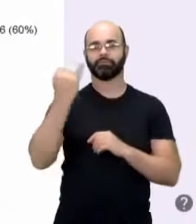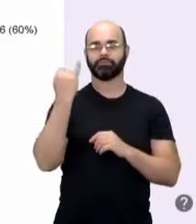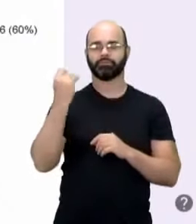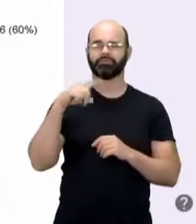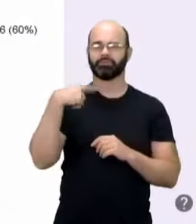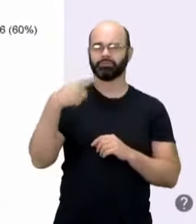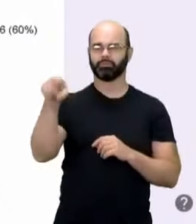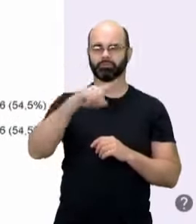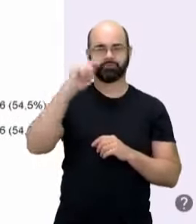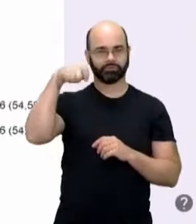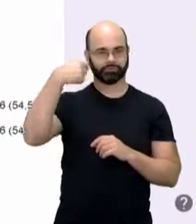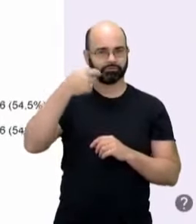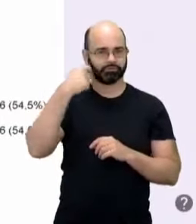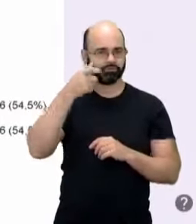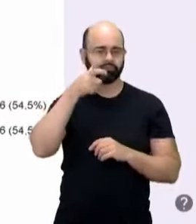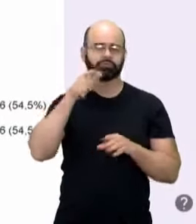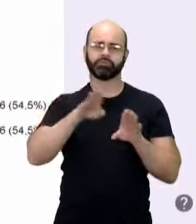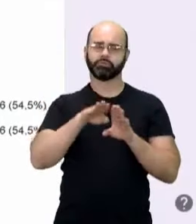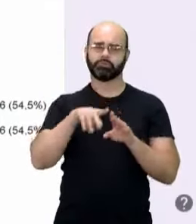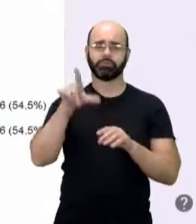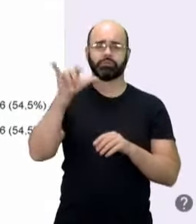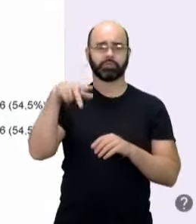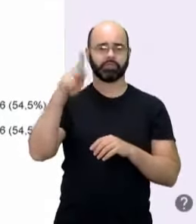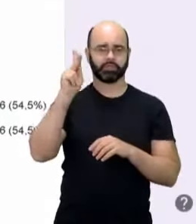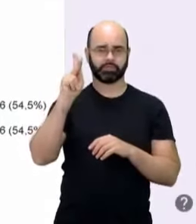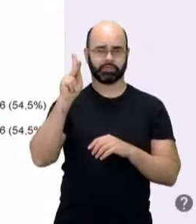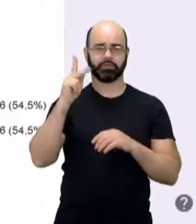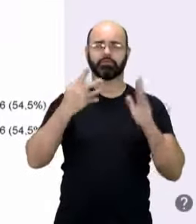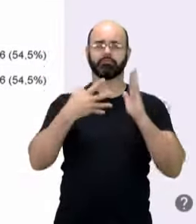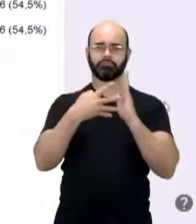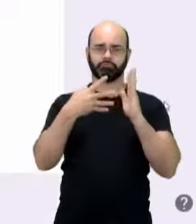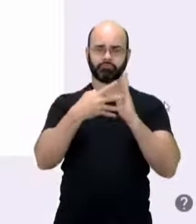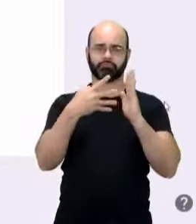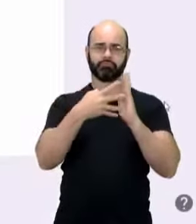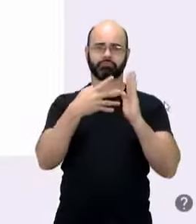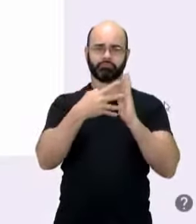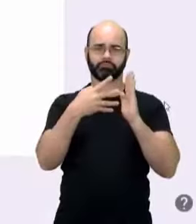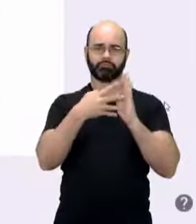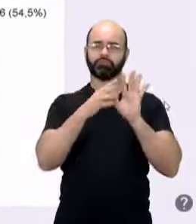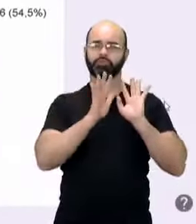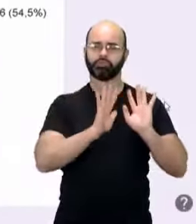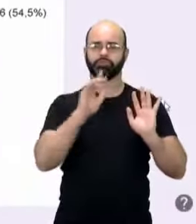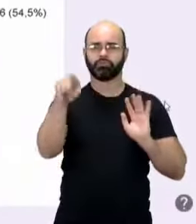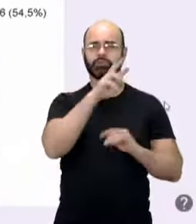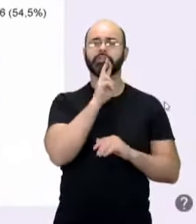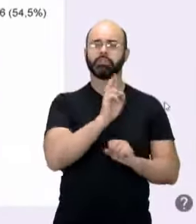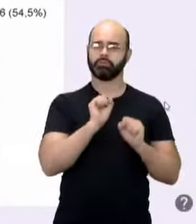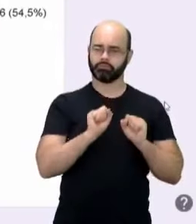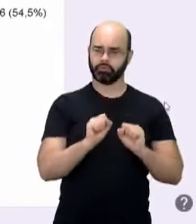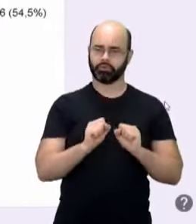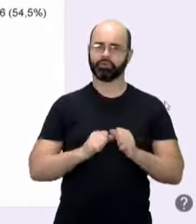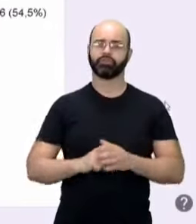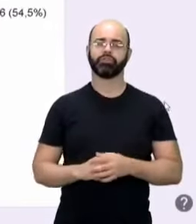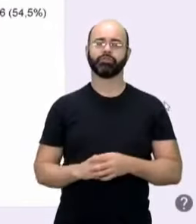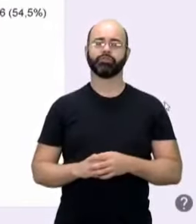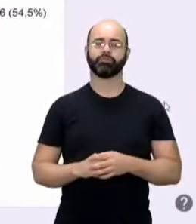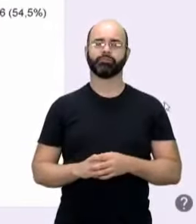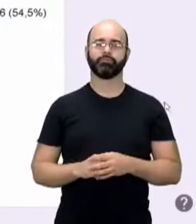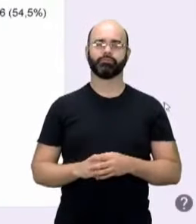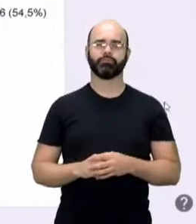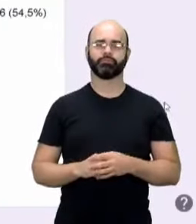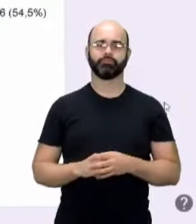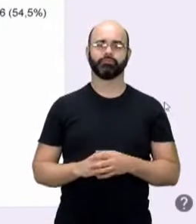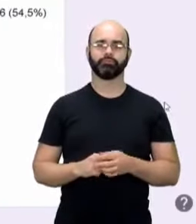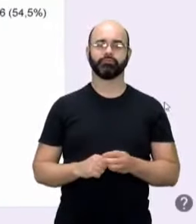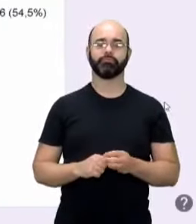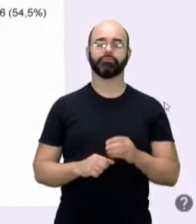esse vídeo, responda, entre no link, esse Google Forms vai ficar disponível para que vocês possam responder. Para que a gente possa, então, de alguma